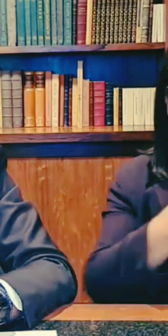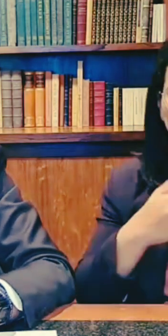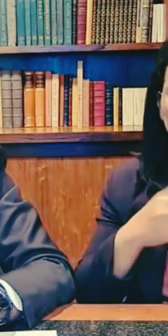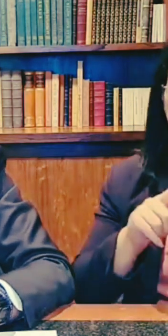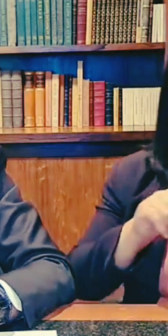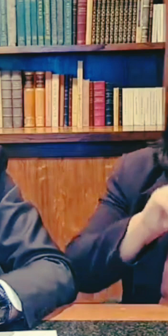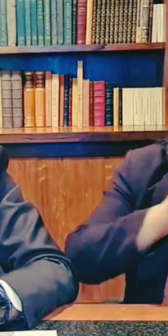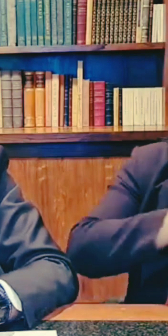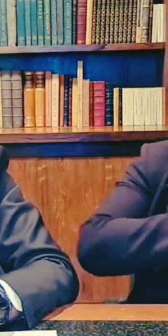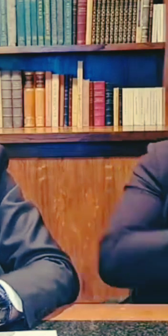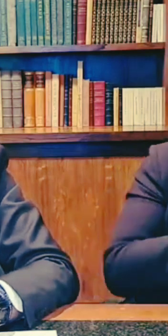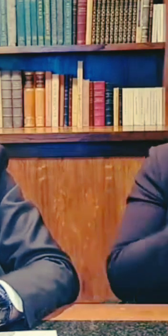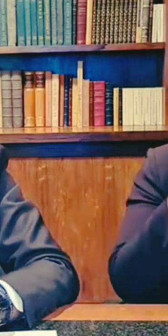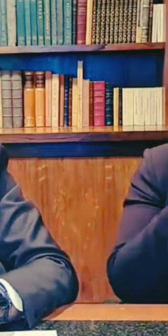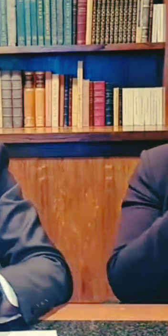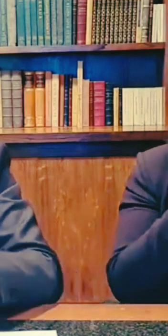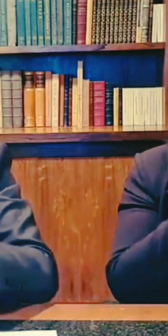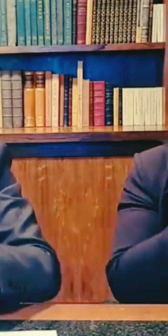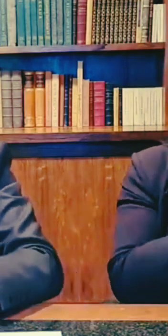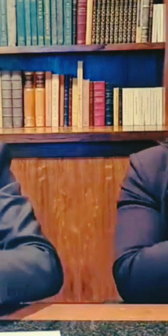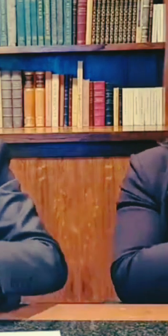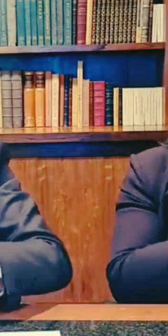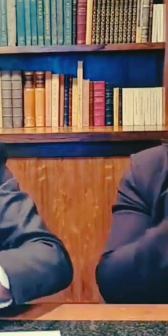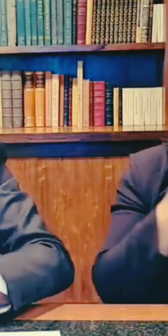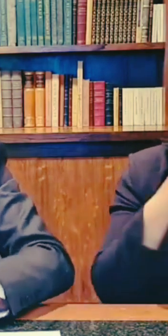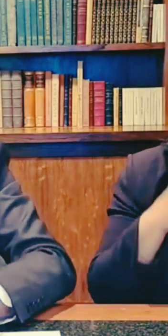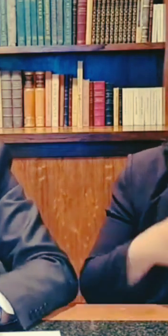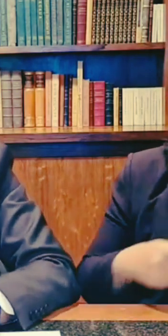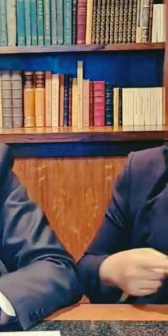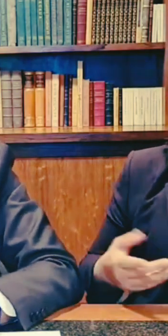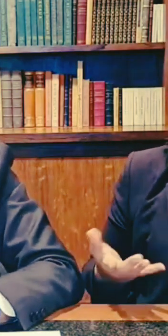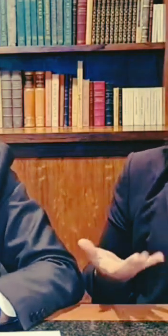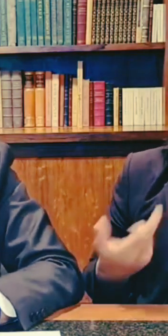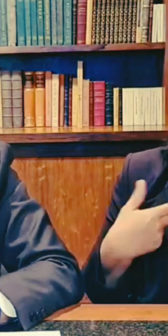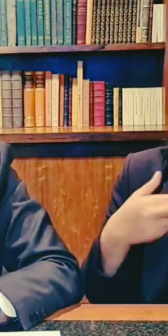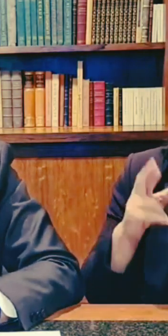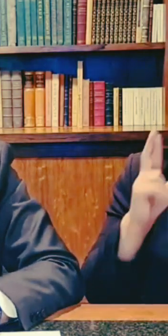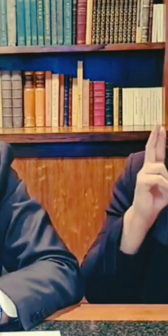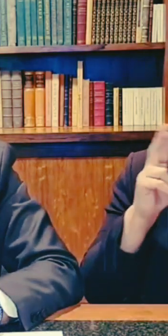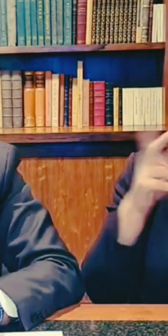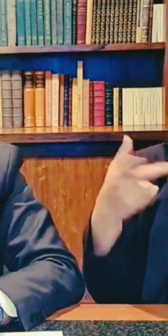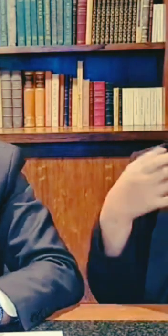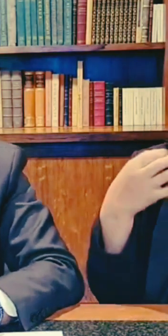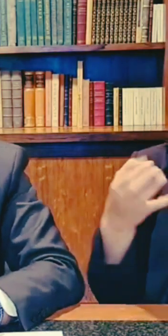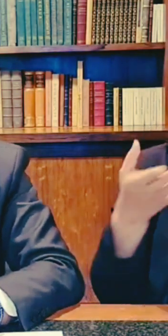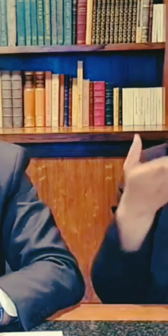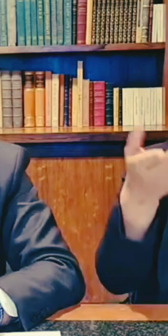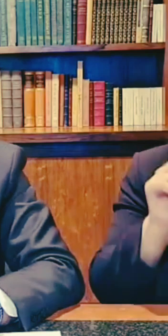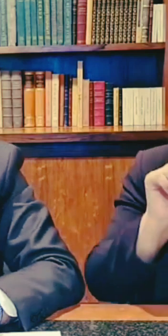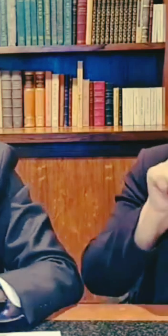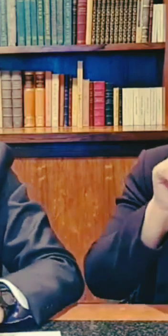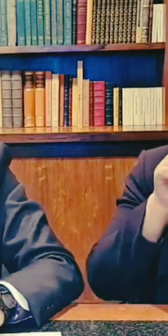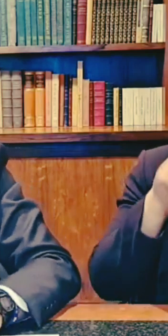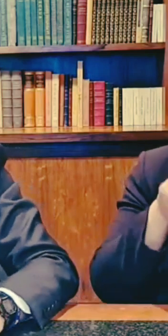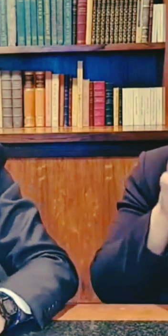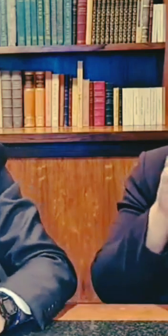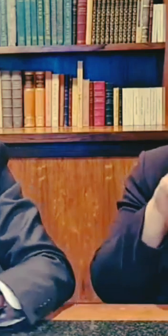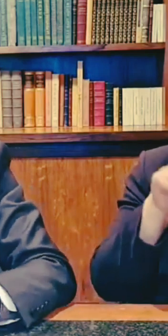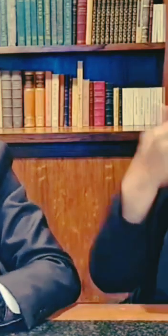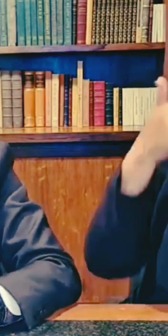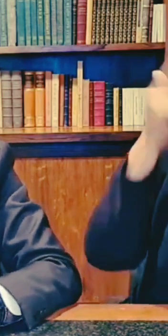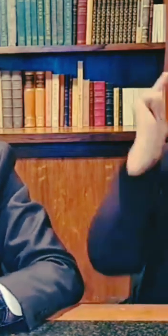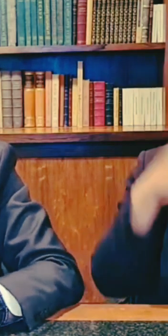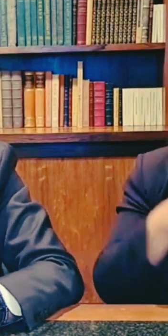bloqueio de bens, ou seja, a gente espera aí que o ministro Alexandre de Moraes apresente aí